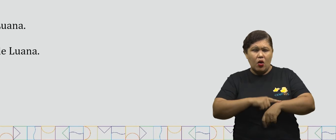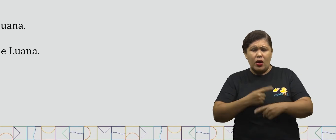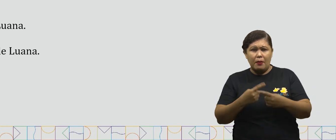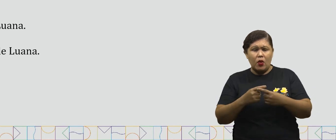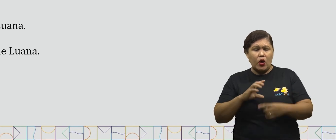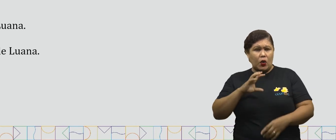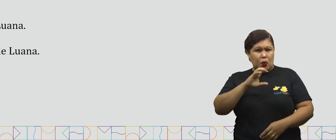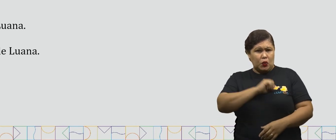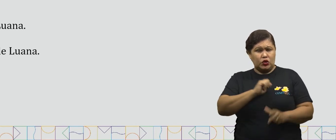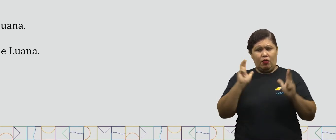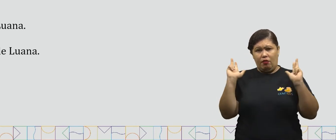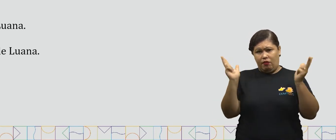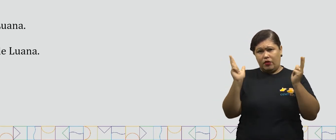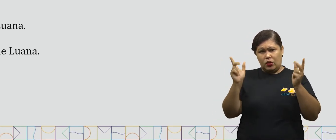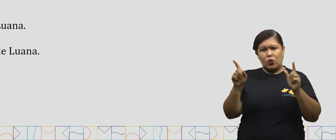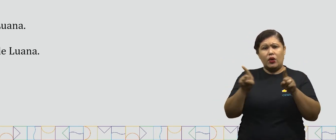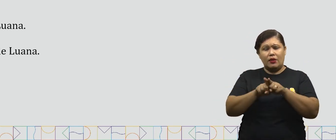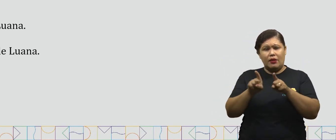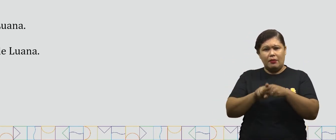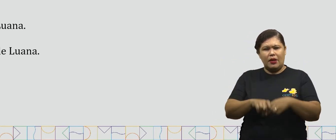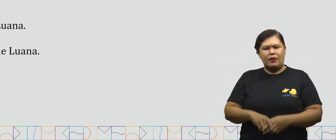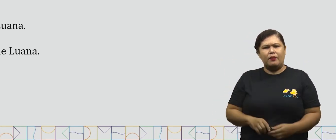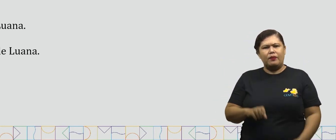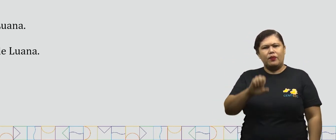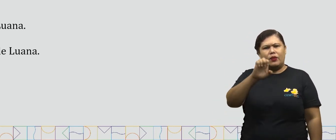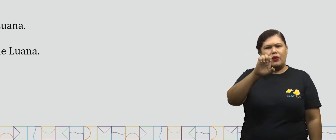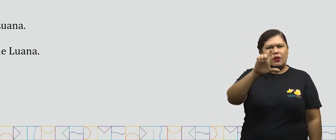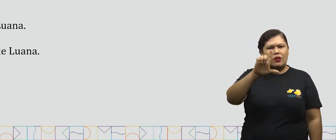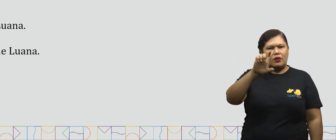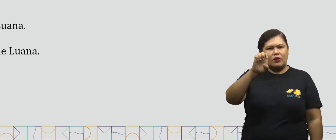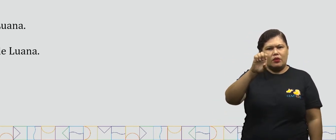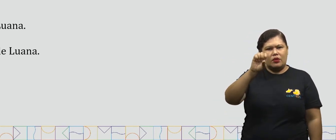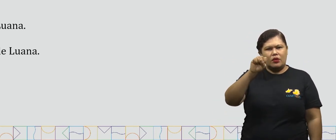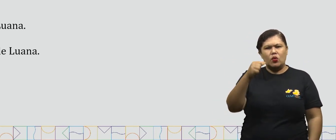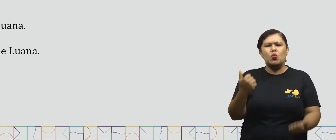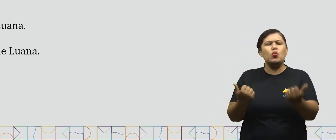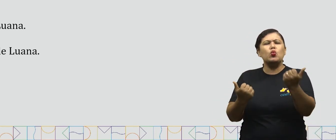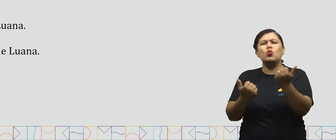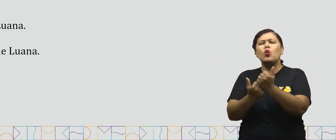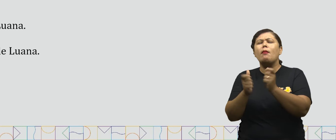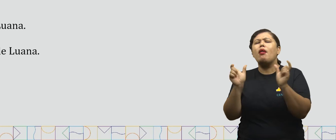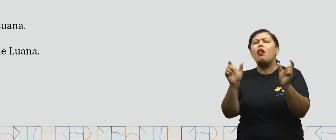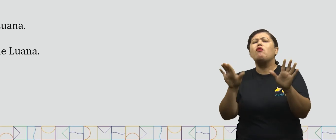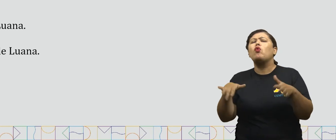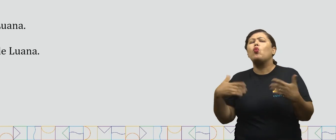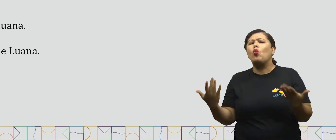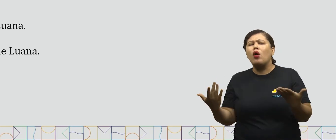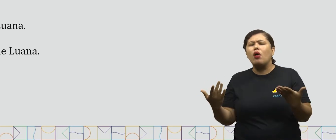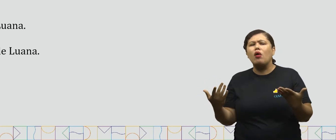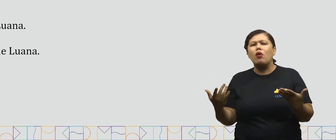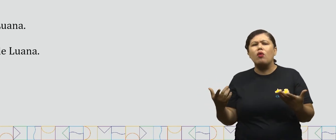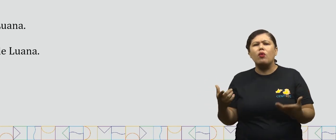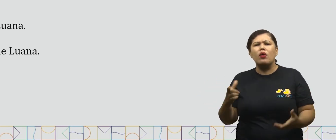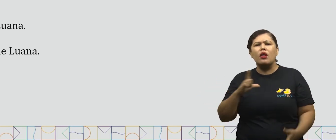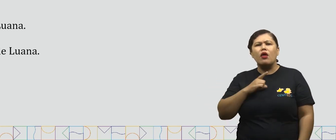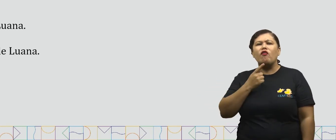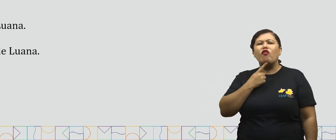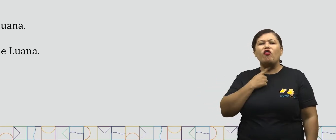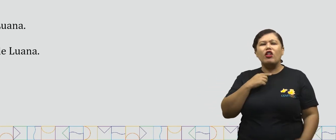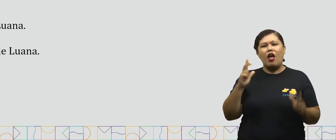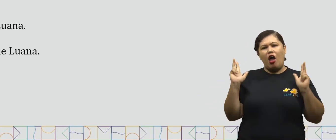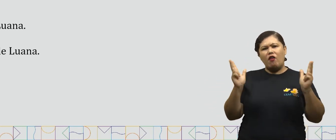proposta na hora. Afinal, eles também tinham o espírito aventureiro. A palavra eles substitui